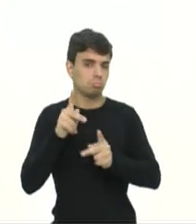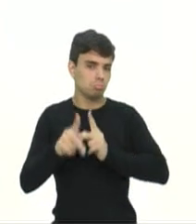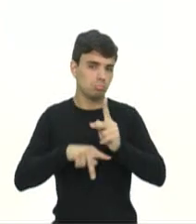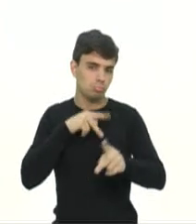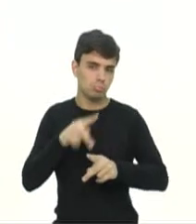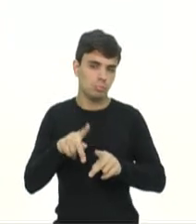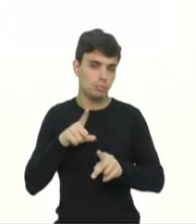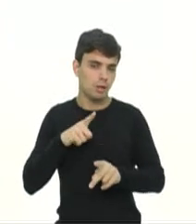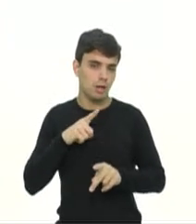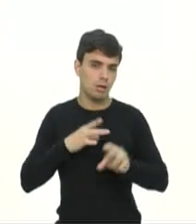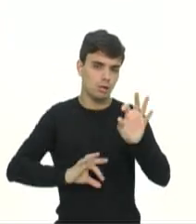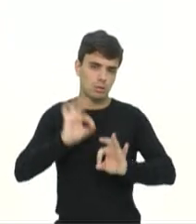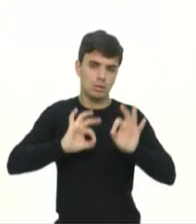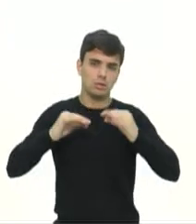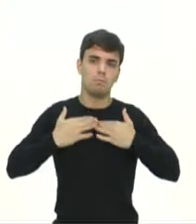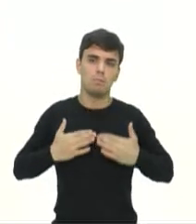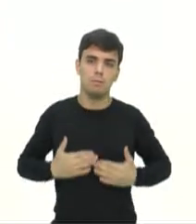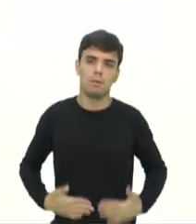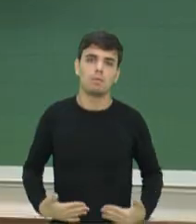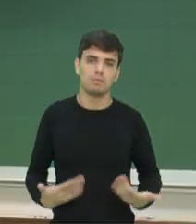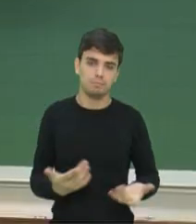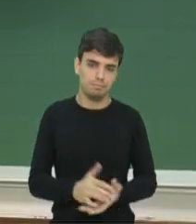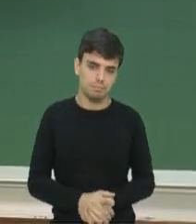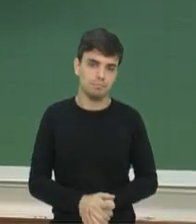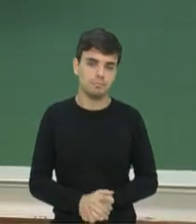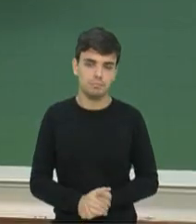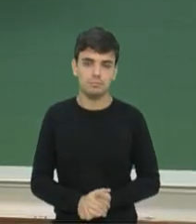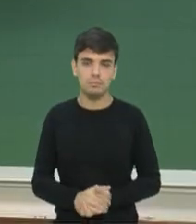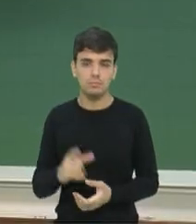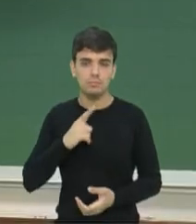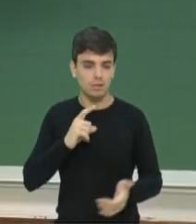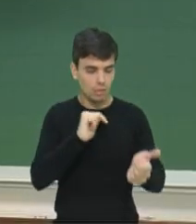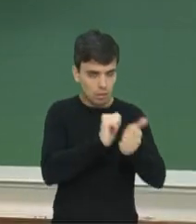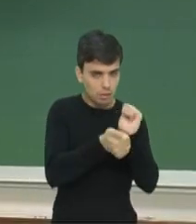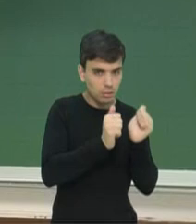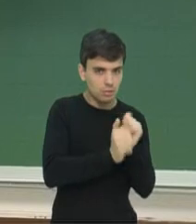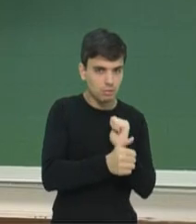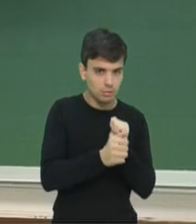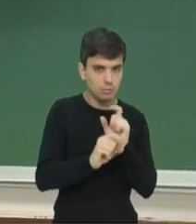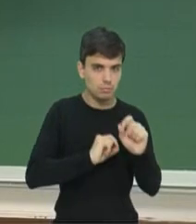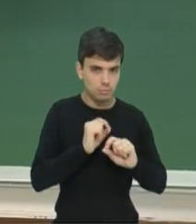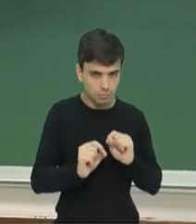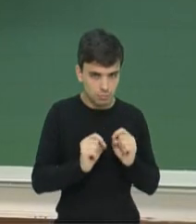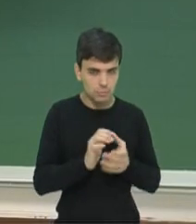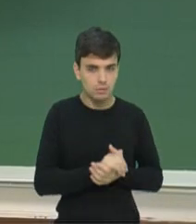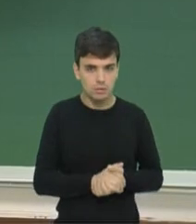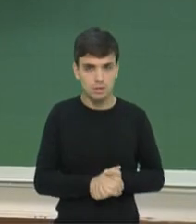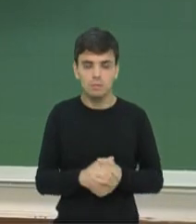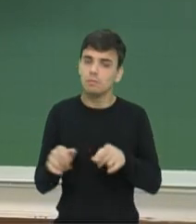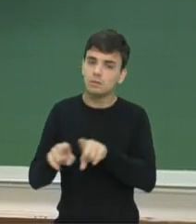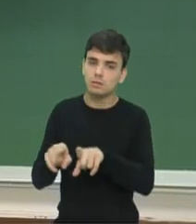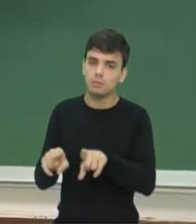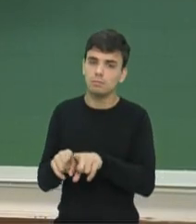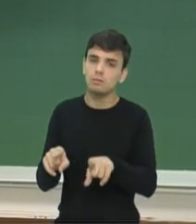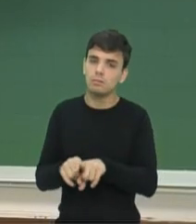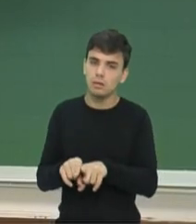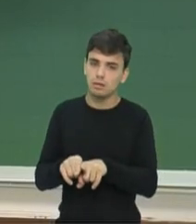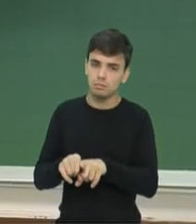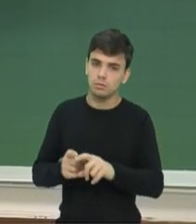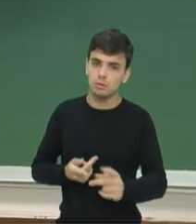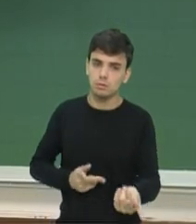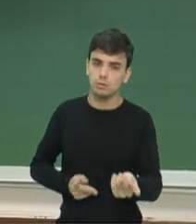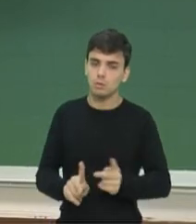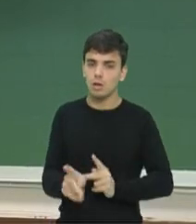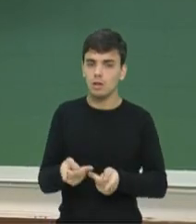manter a forma. Né? Então, também temos a parte esportiva, que nós vimos lá, né? Tem a parte de competição, mas também o karatê é usado